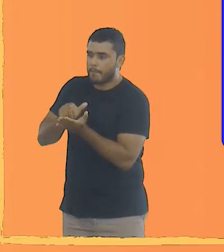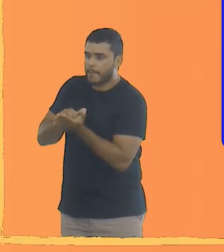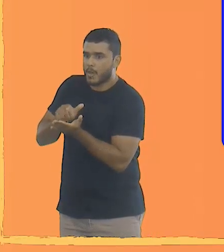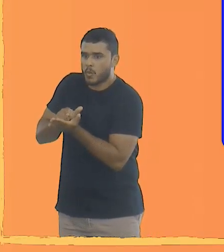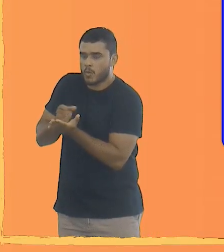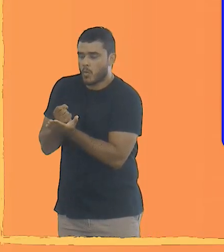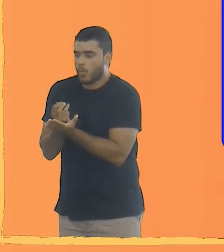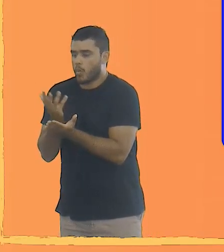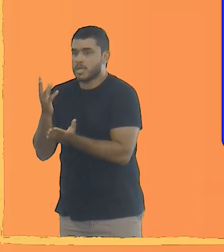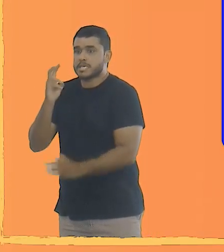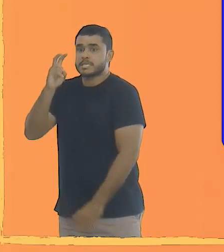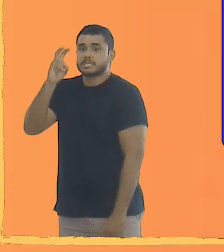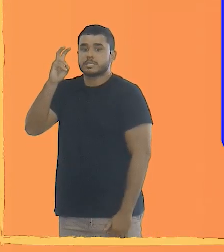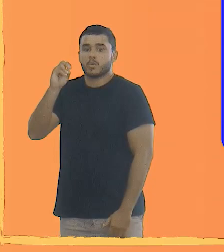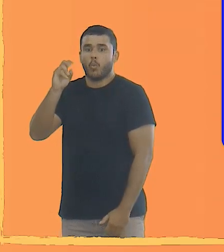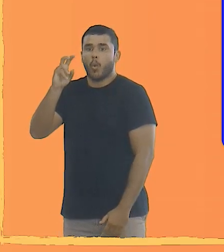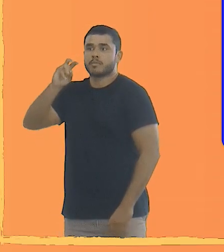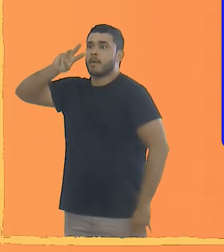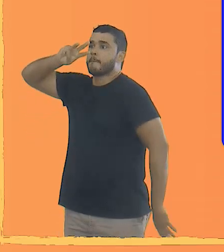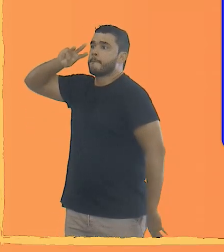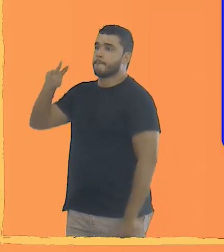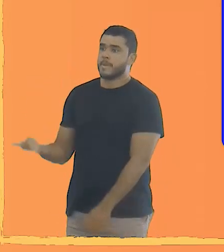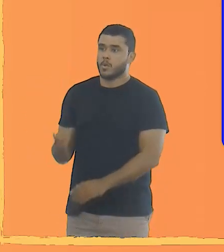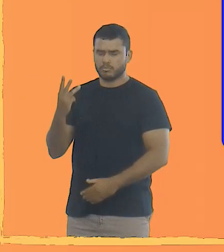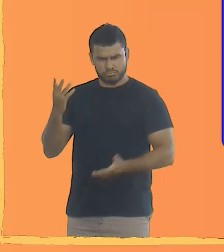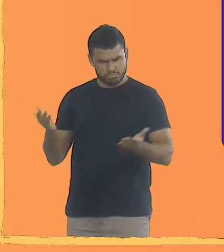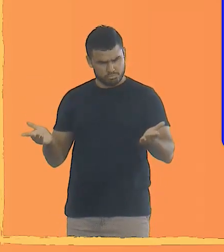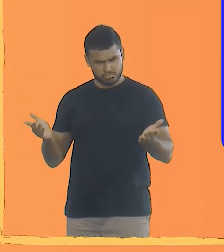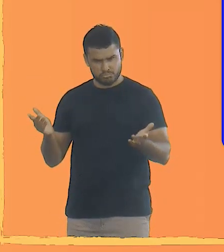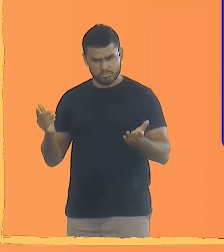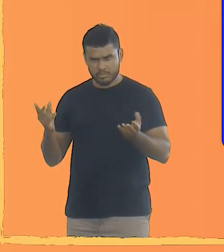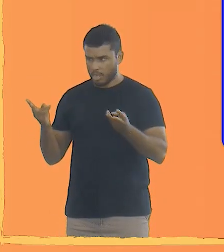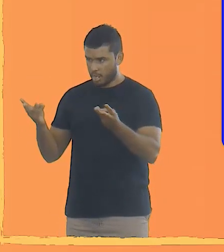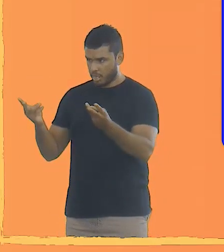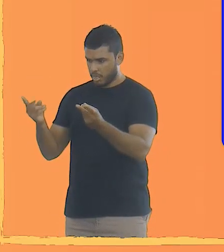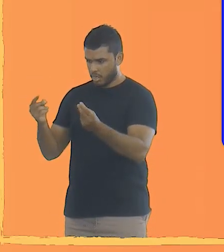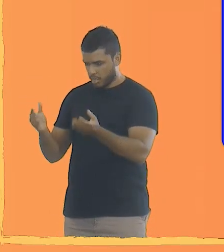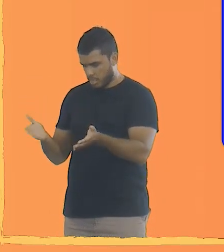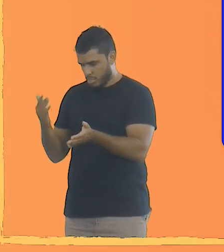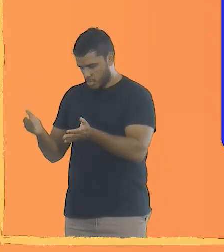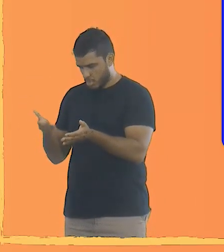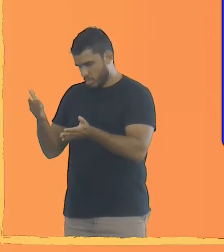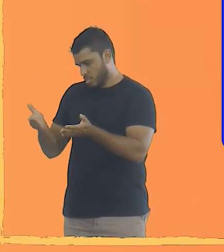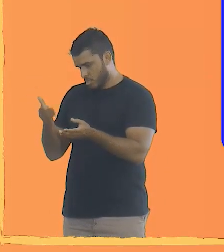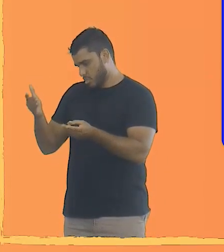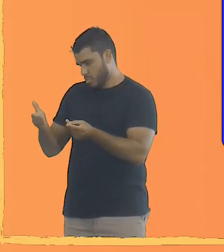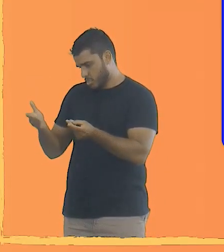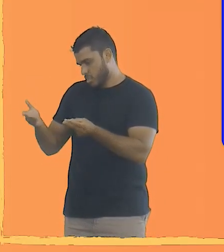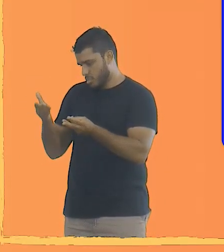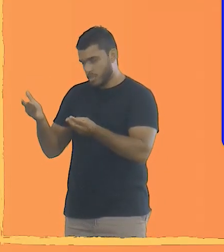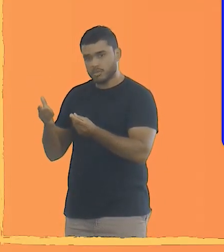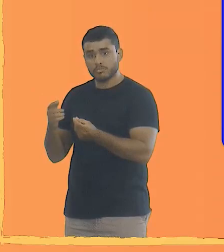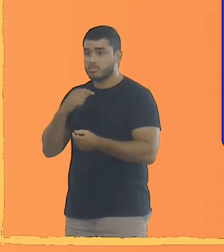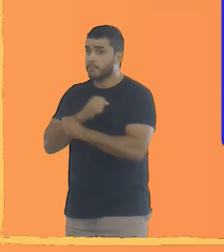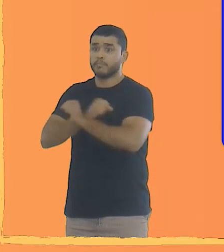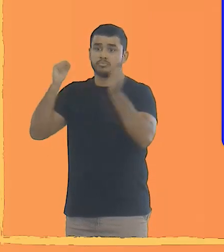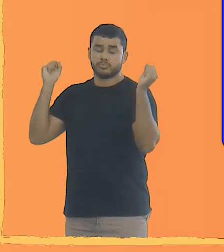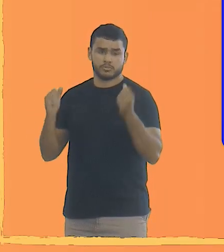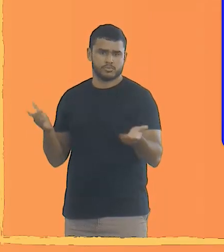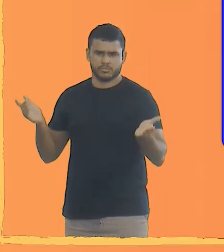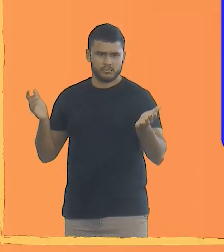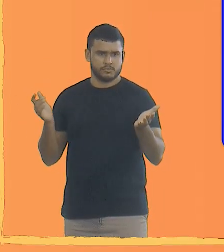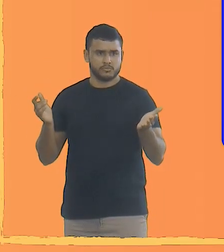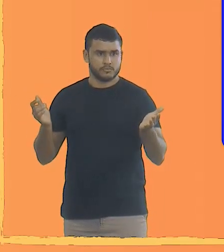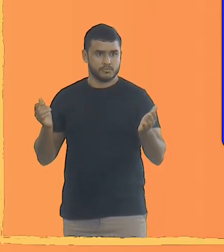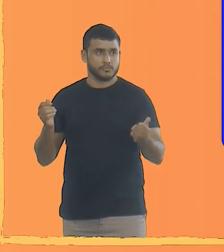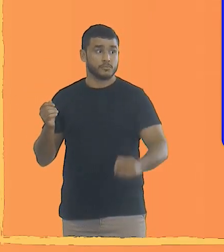não é uma coisa que a gente consiga responder escrevendo cartão por cartão para depois sair contando quantos tem. Então, gente, o que a